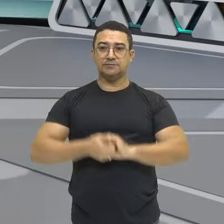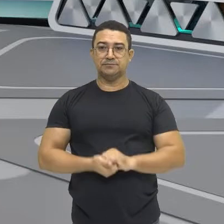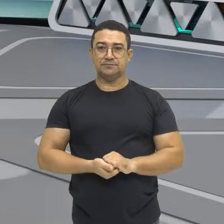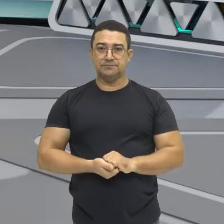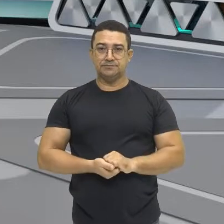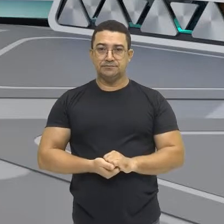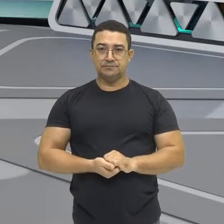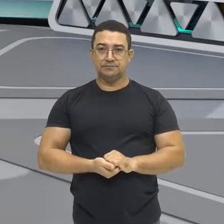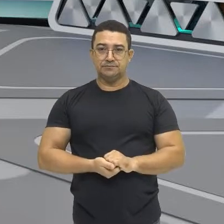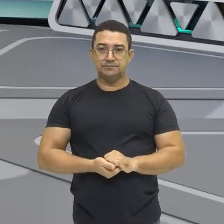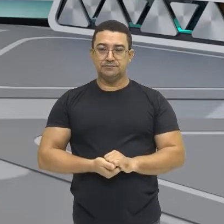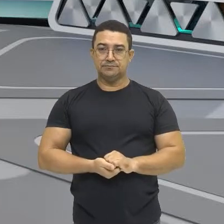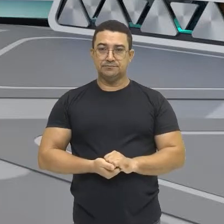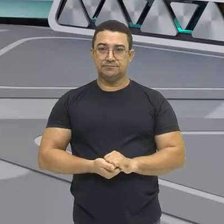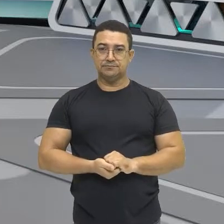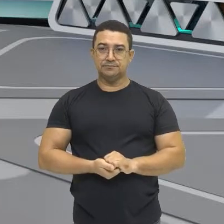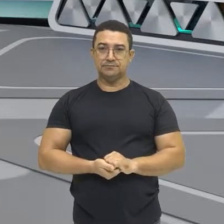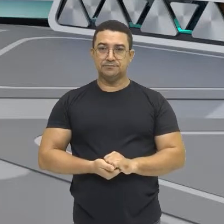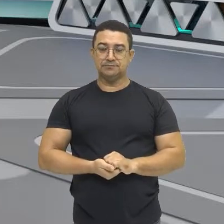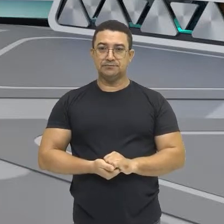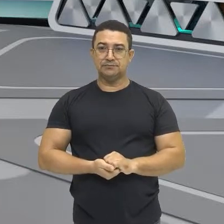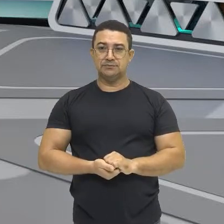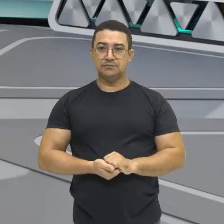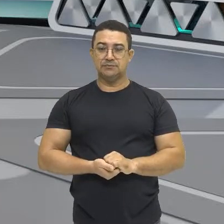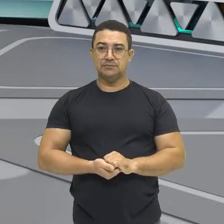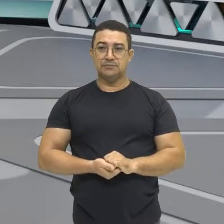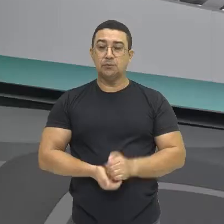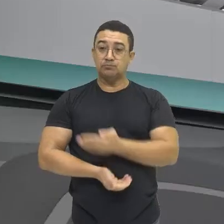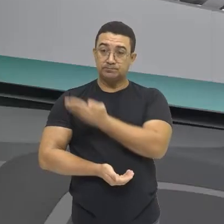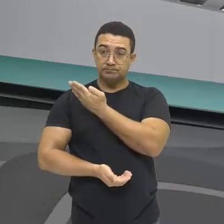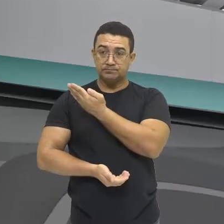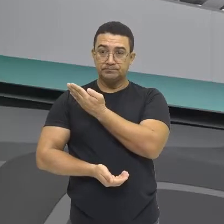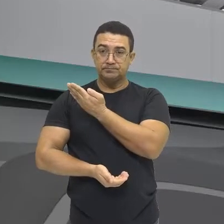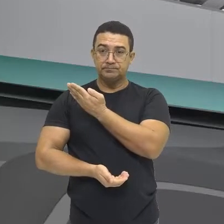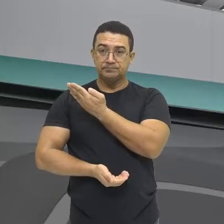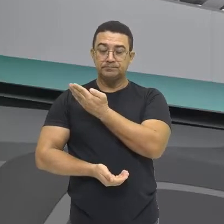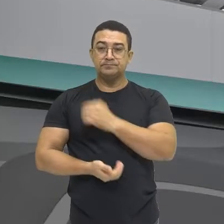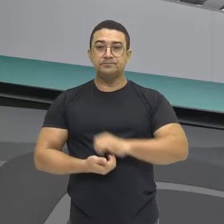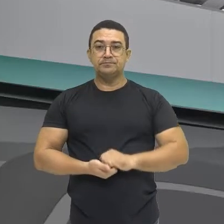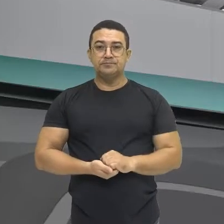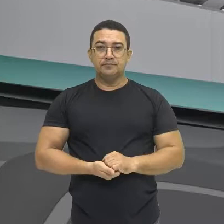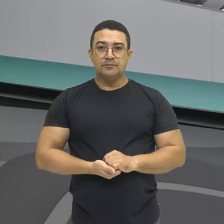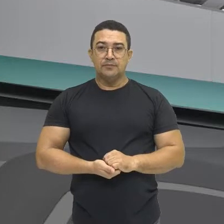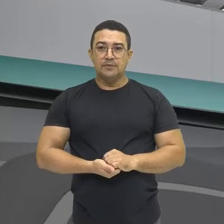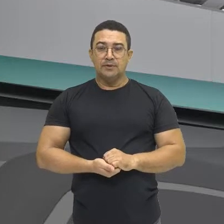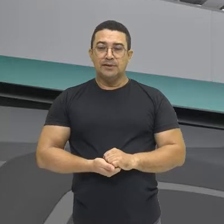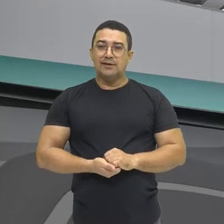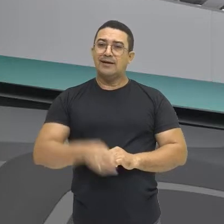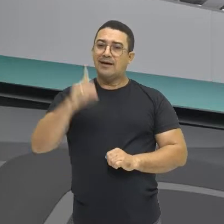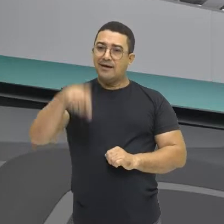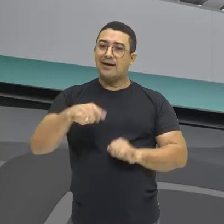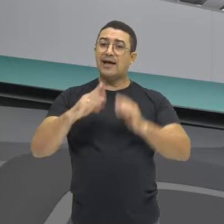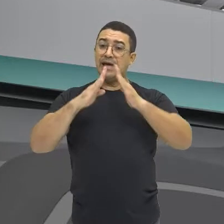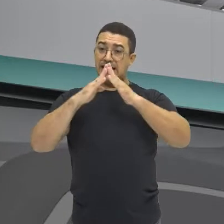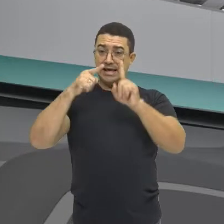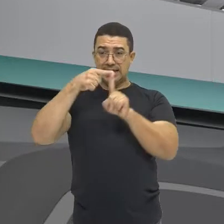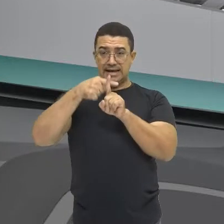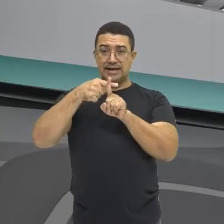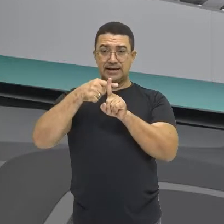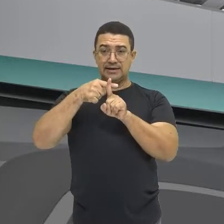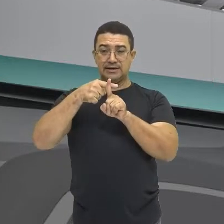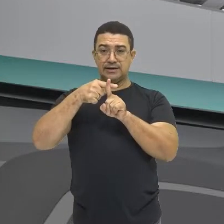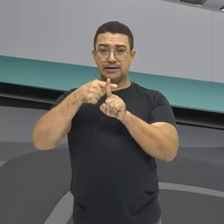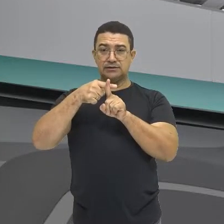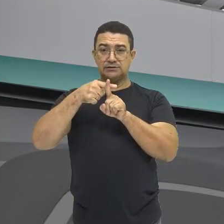Matosinho em Portugal. Vamos lá? Trouxe aqui para vocês verem, vamos. Então, aqui é justamente essa igreja, tá?